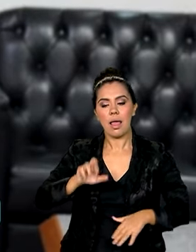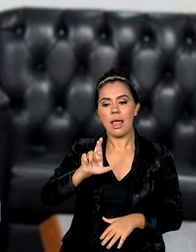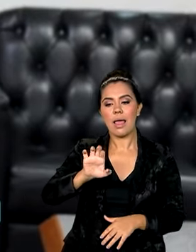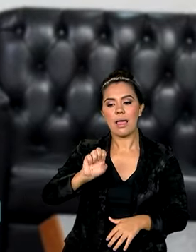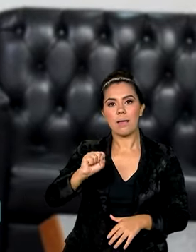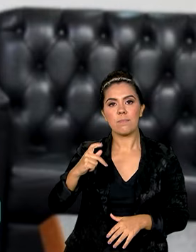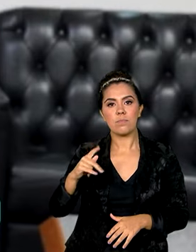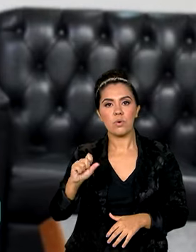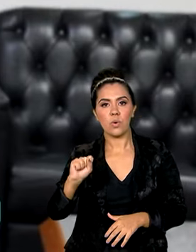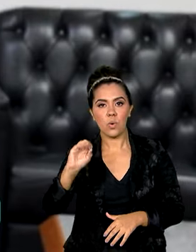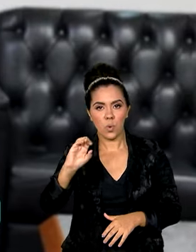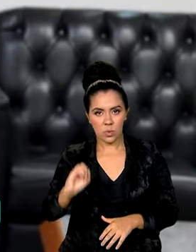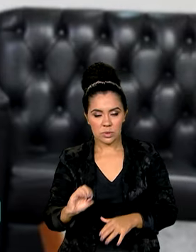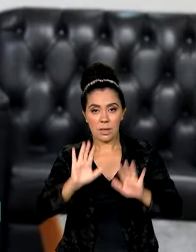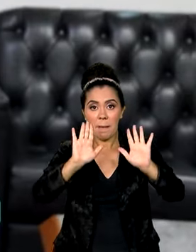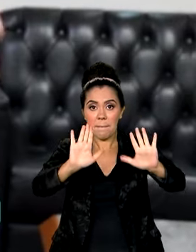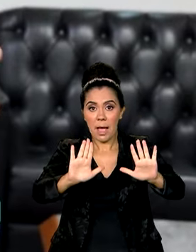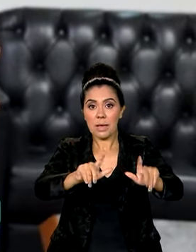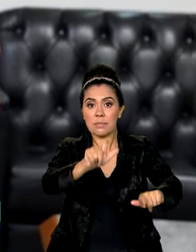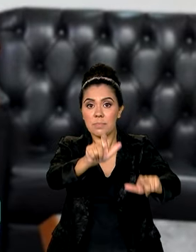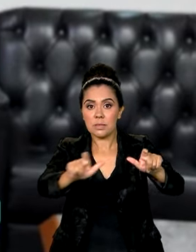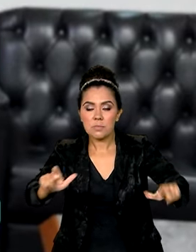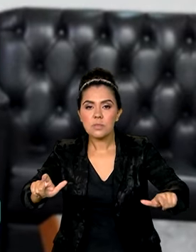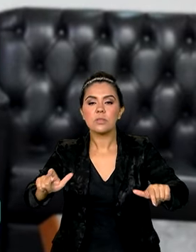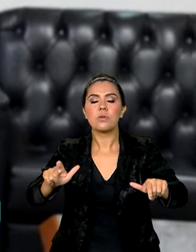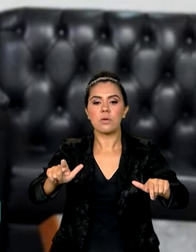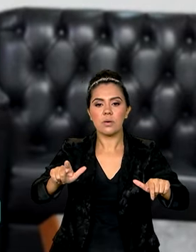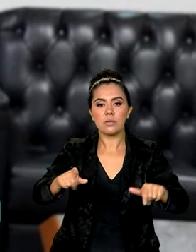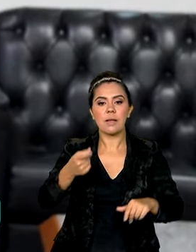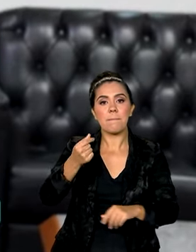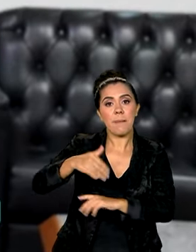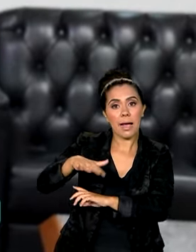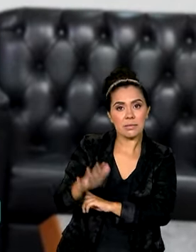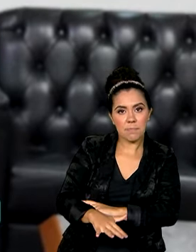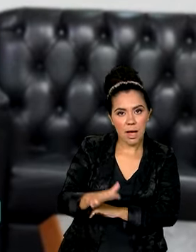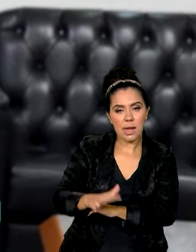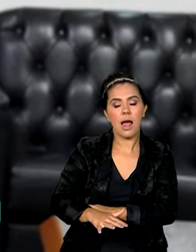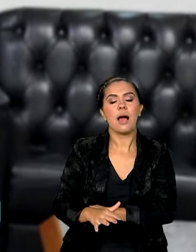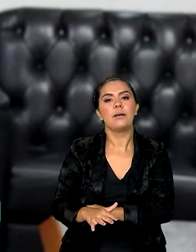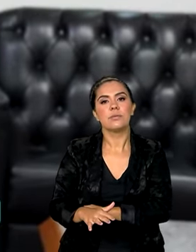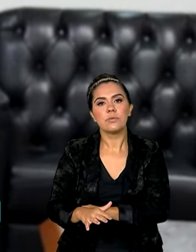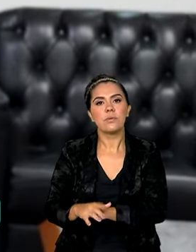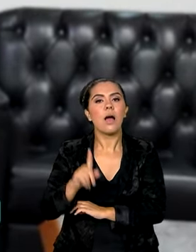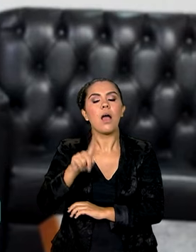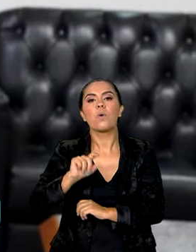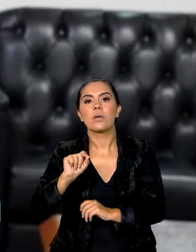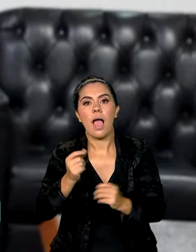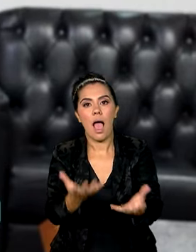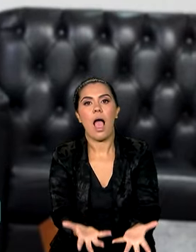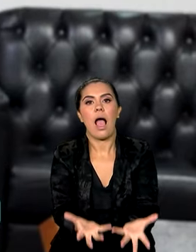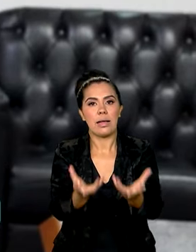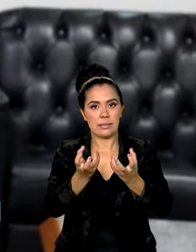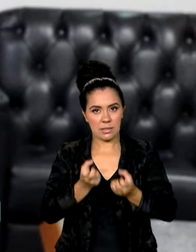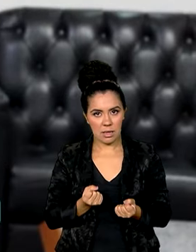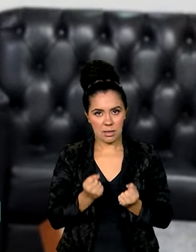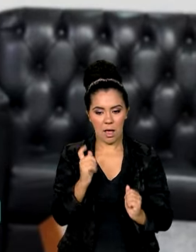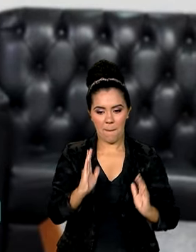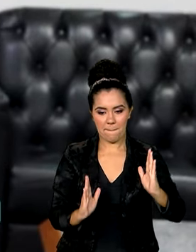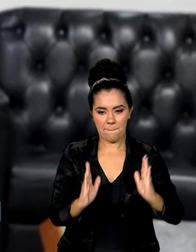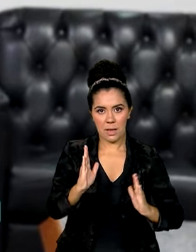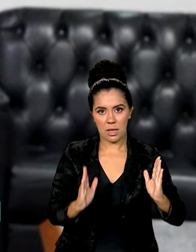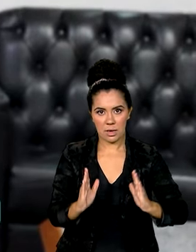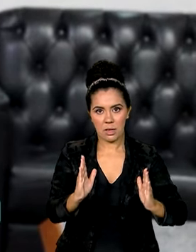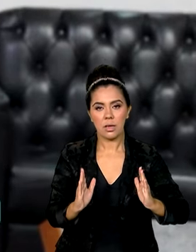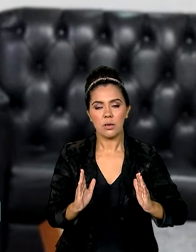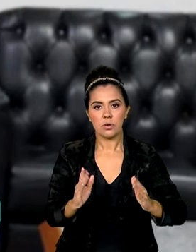INSS, para as pessoas, é mais barato, para todo mundo, inclusive para o erário, aceitar esse tempo de afastamento que sempre